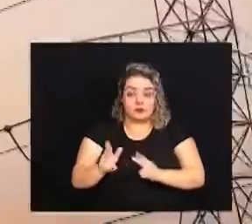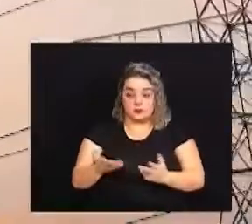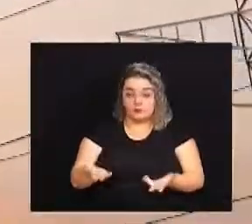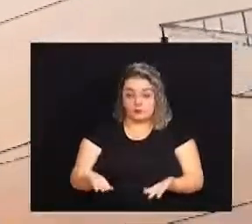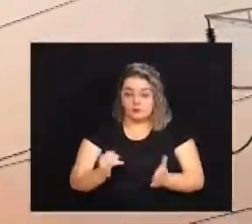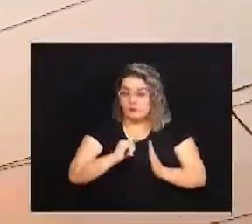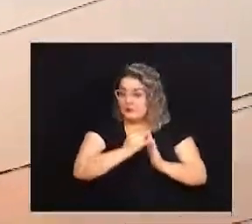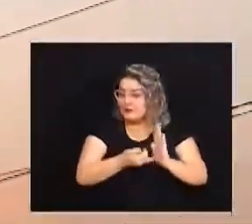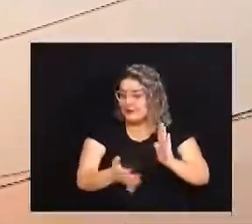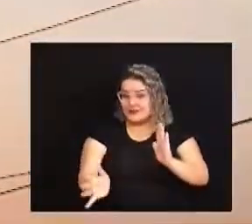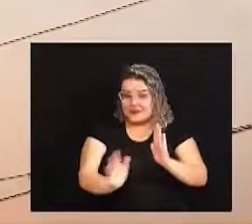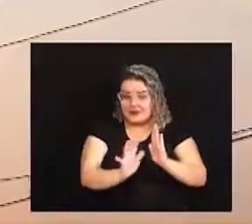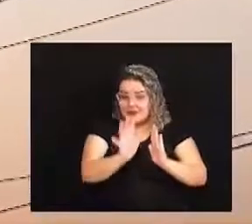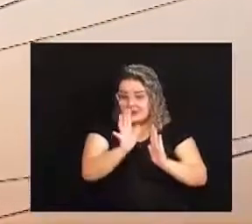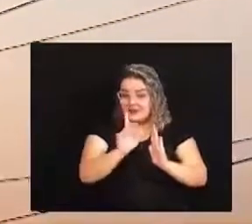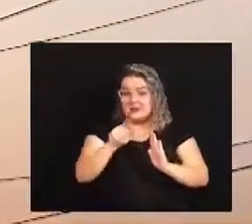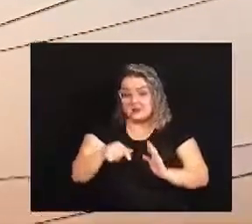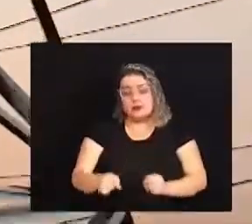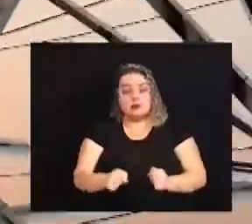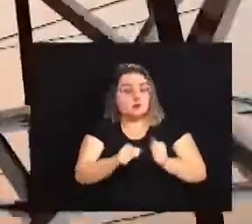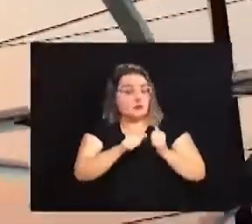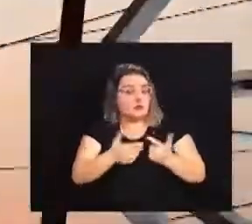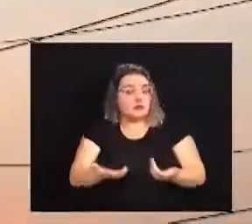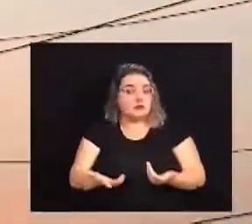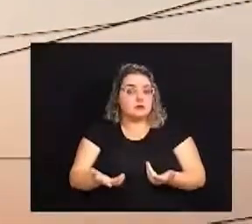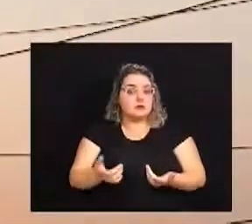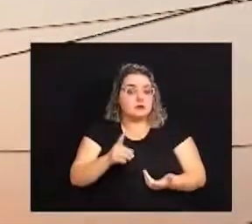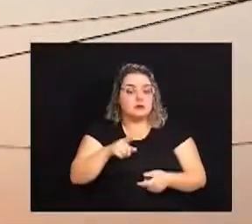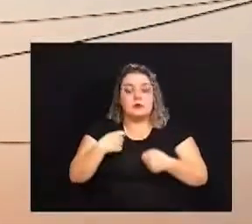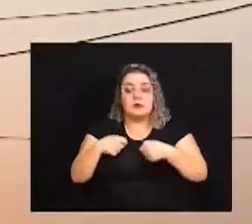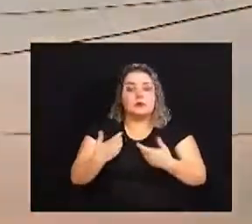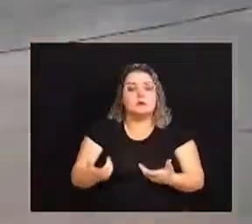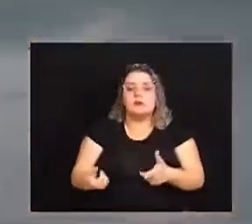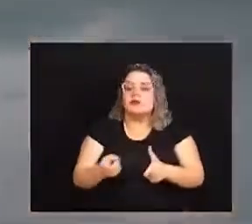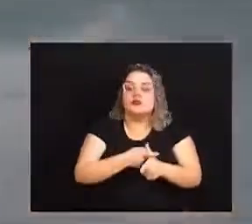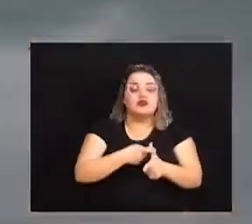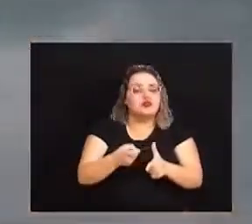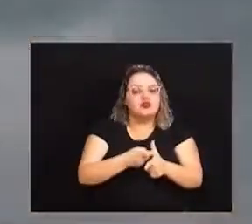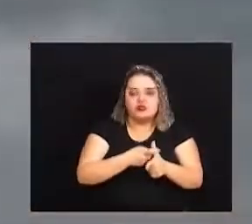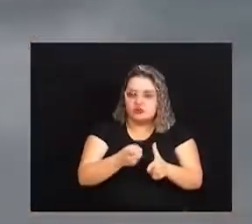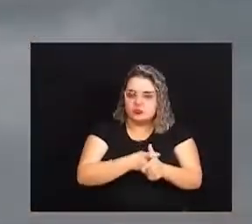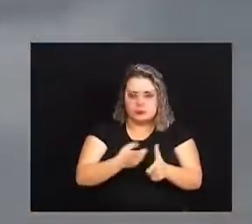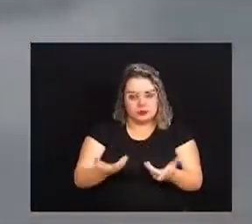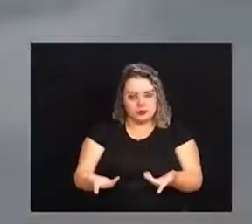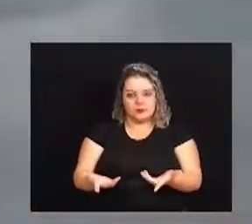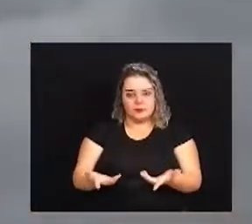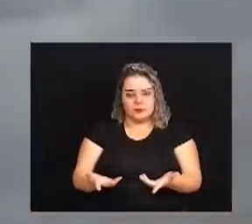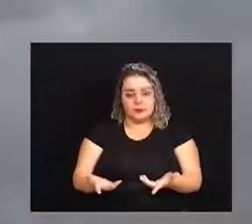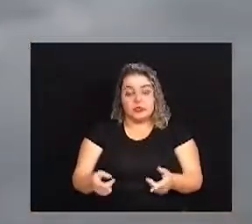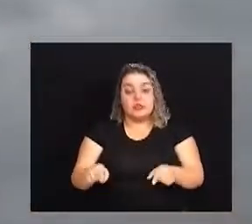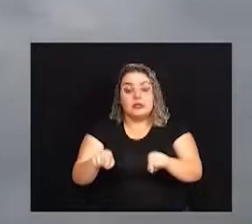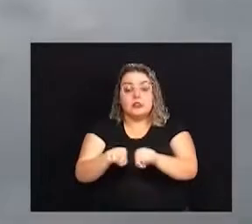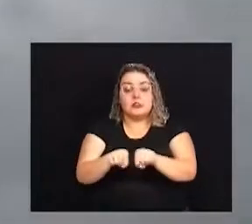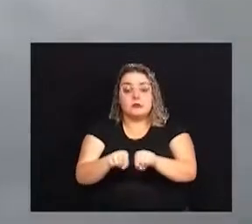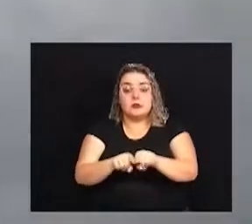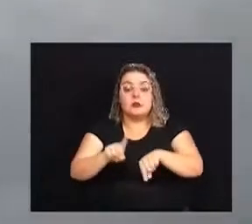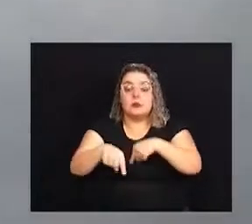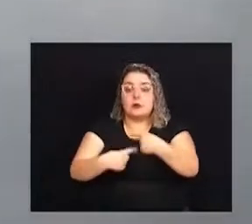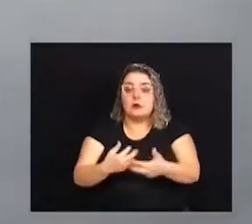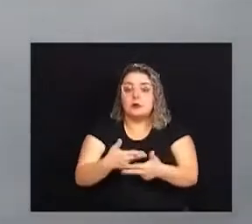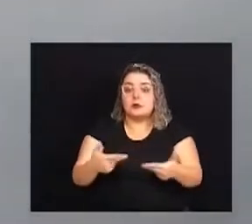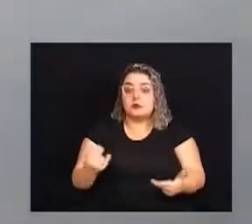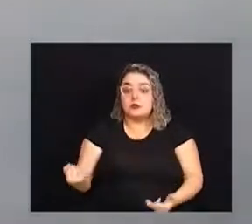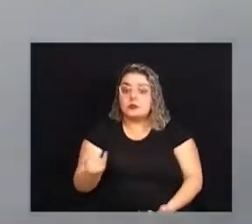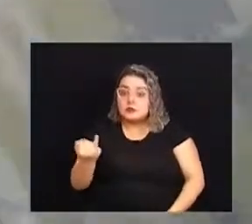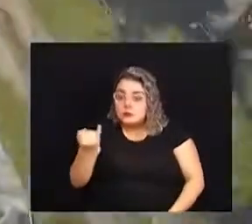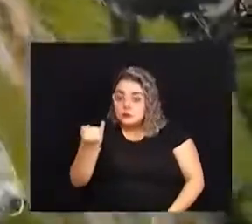num país como o nosso, em que os juros é muito alto, isso é uma vantagem para você não precisar eventualmente entrar em dívida. E também,